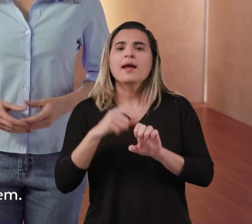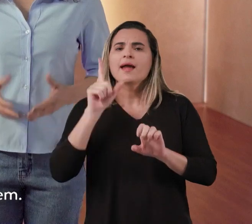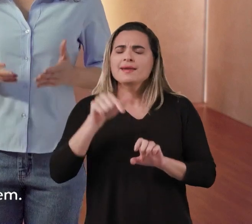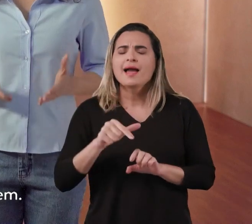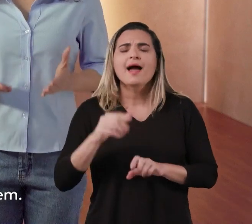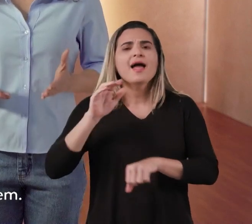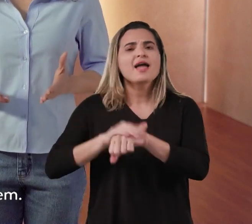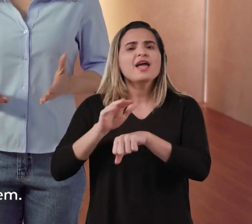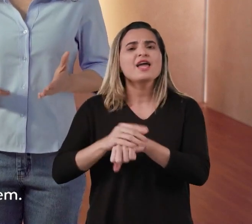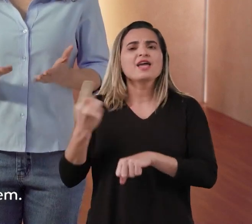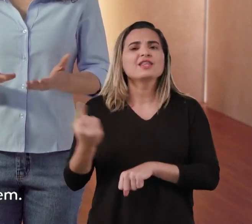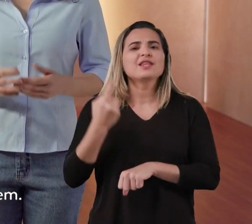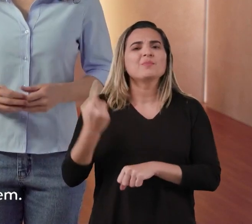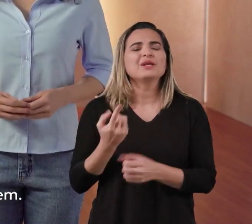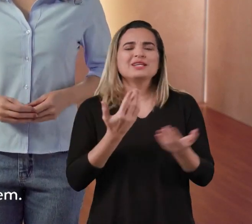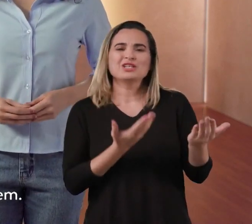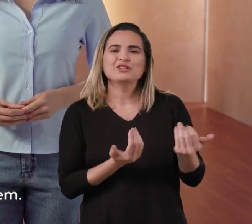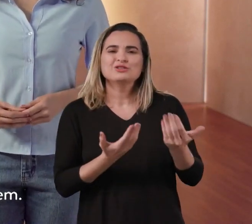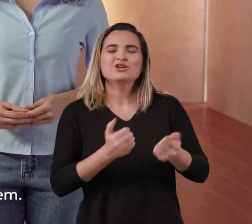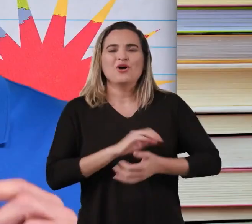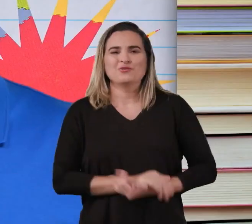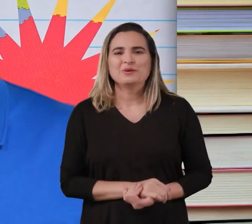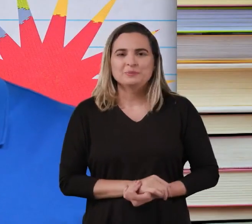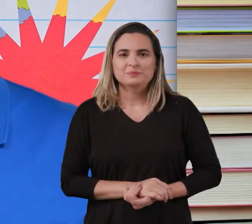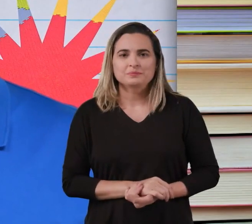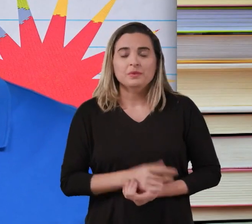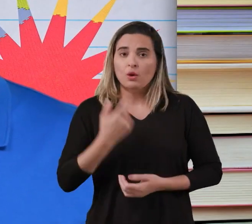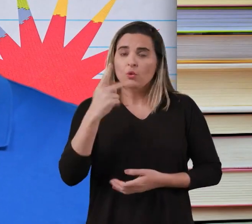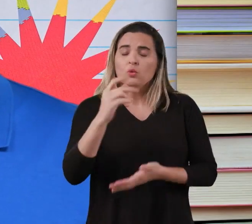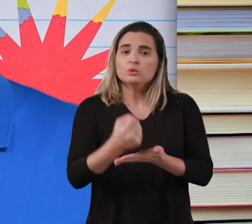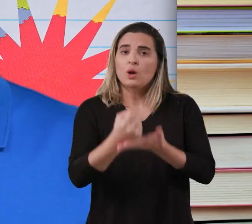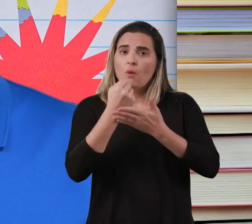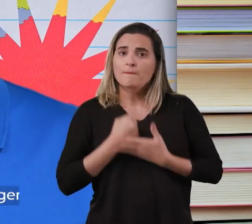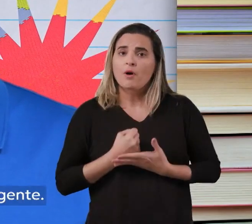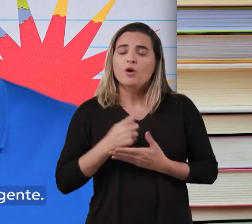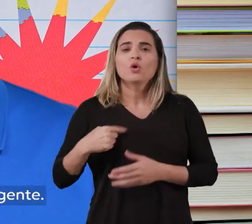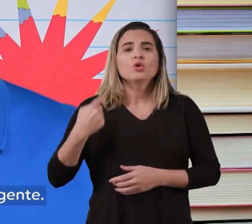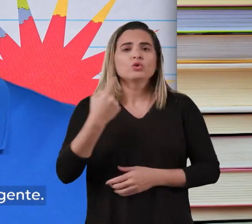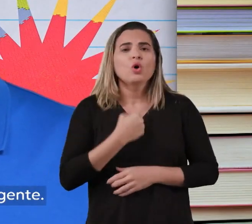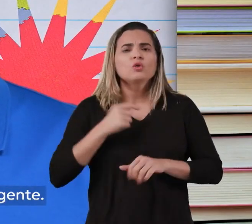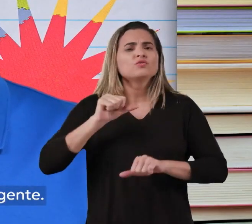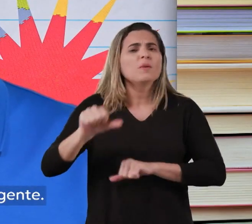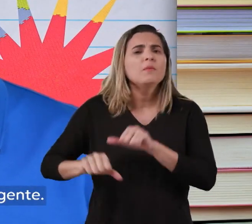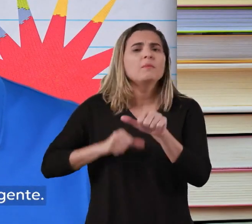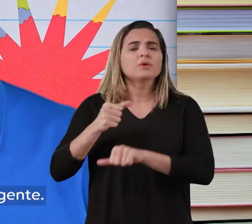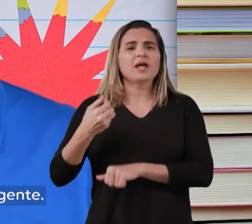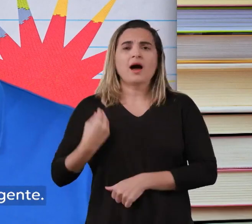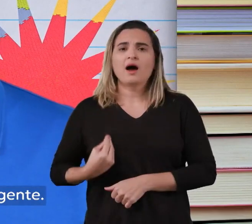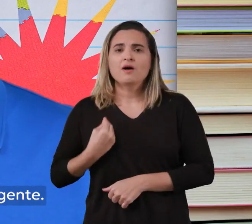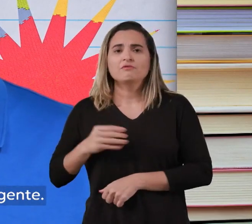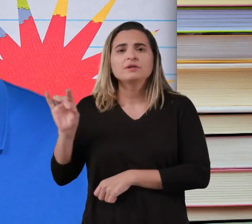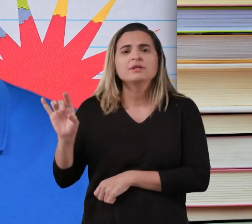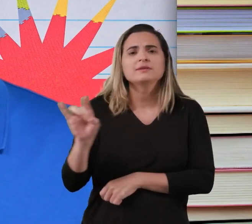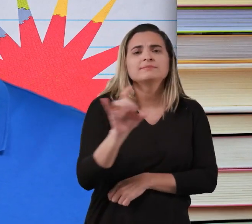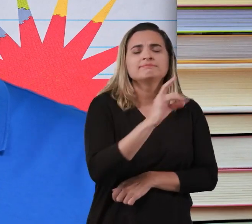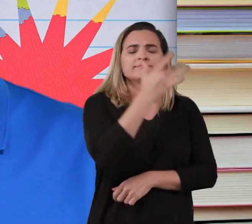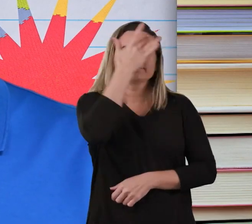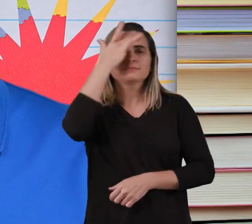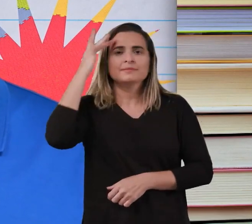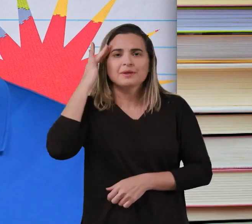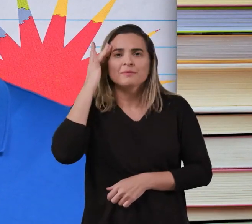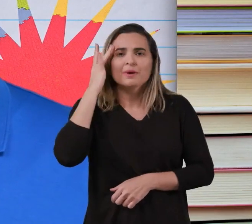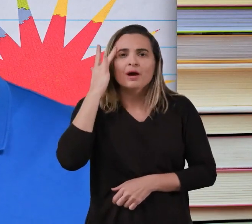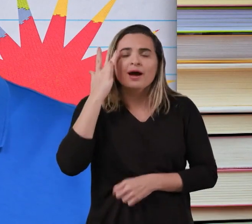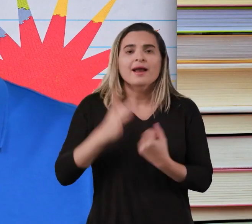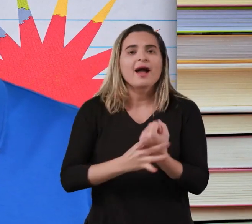Isso é independência para o jovem. Com o seu apoio, nós vamos mudar a vida de muita gente, garantindo